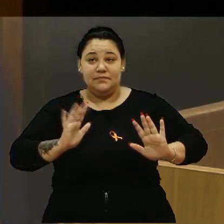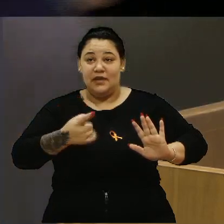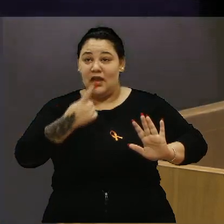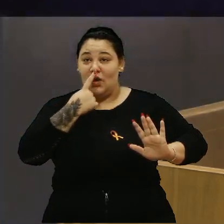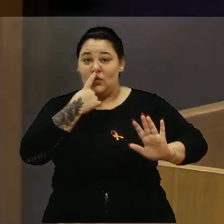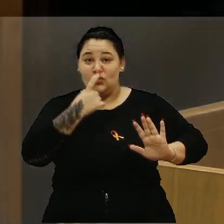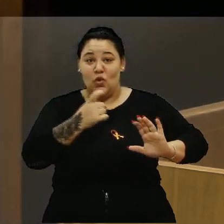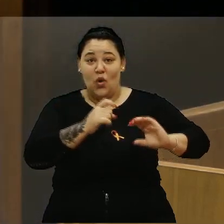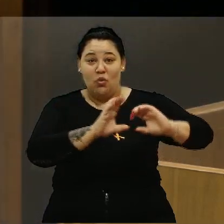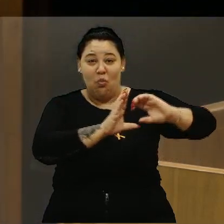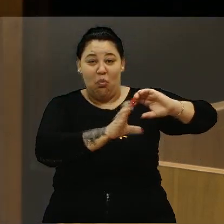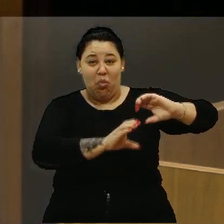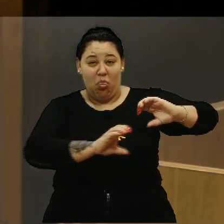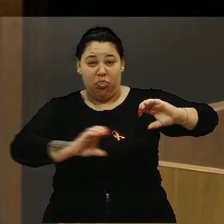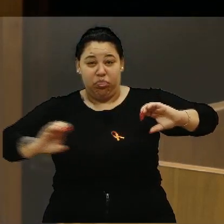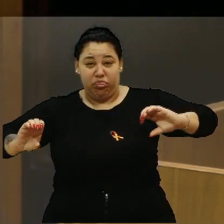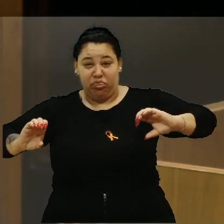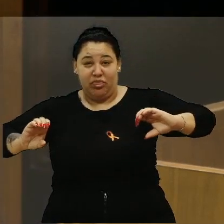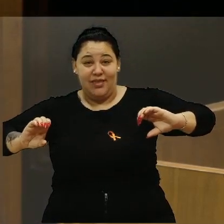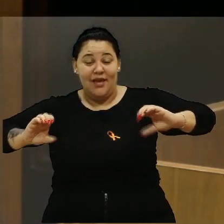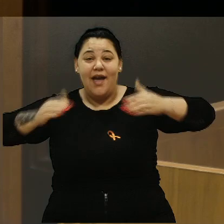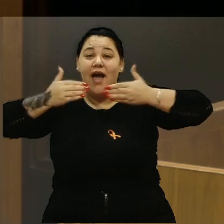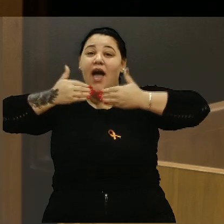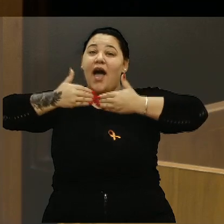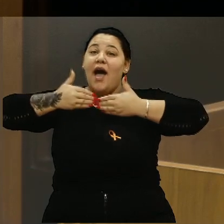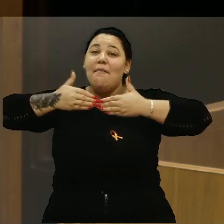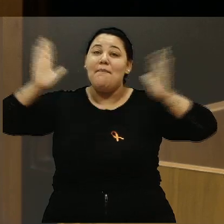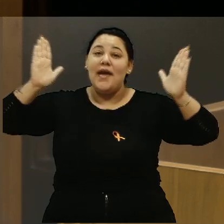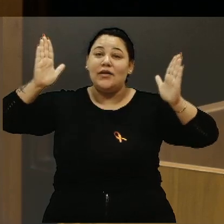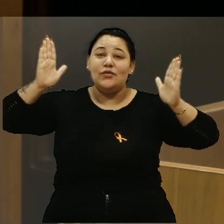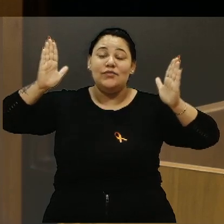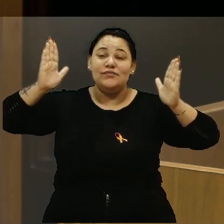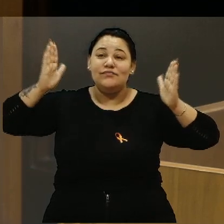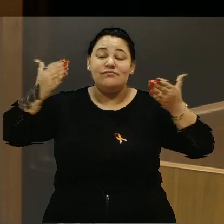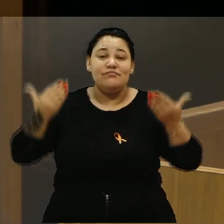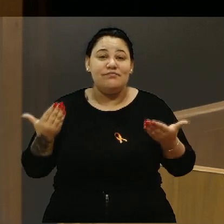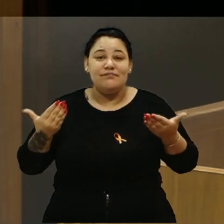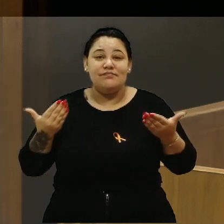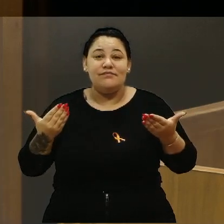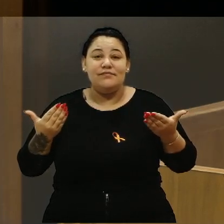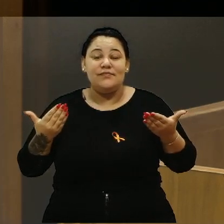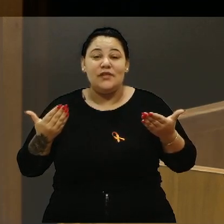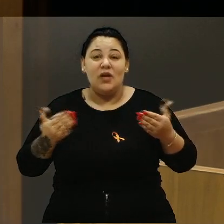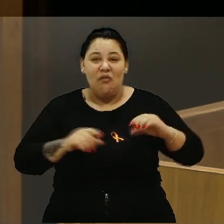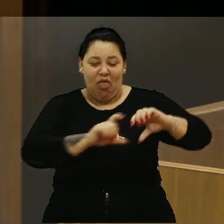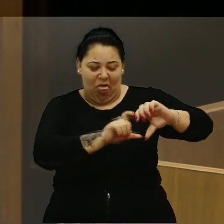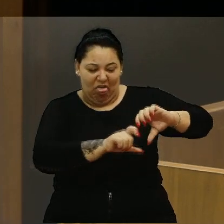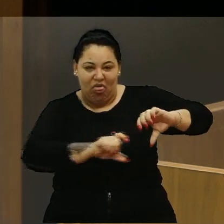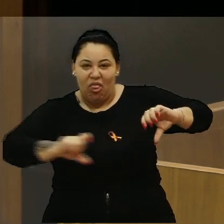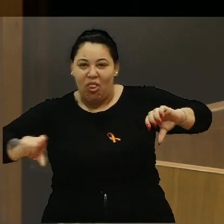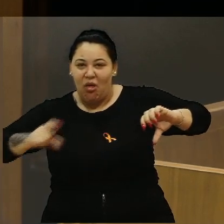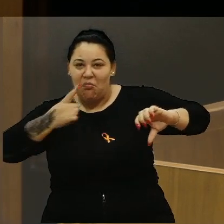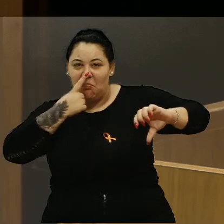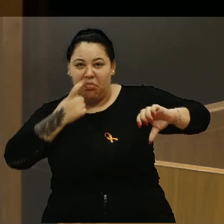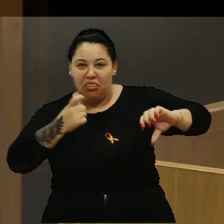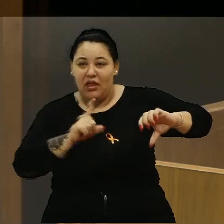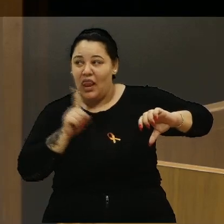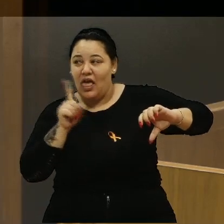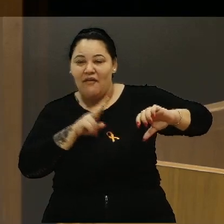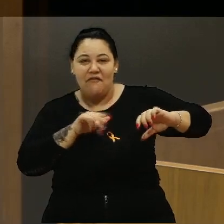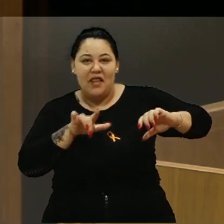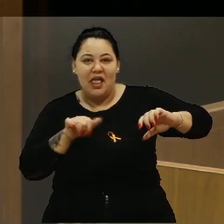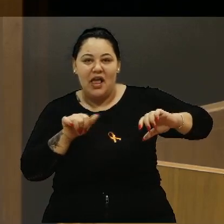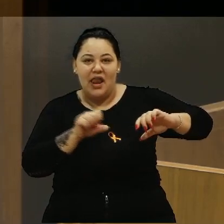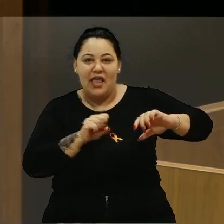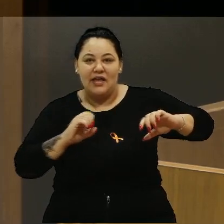céu aberto direto para a represa. O esgoto de Vila Seca